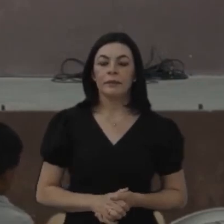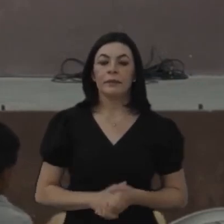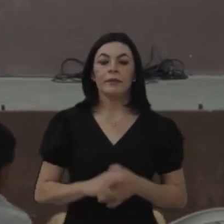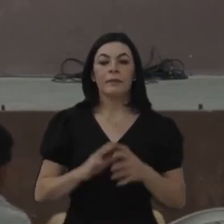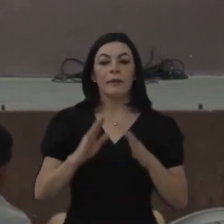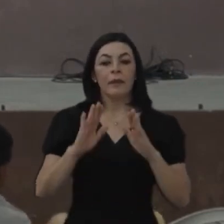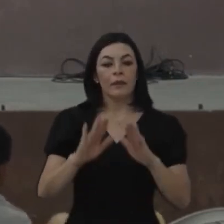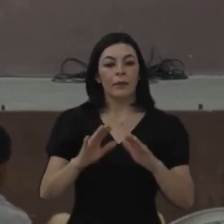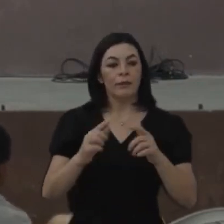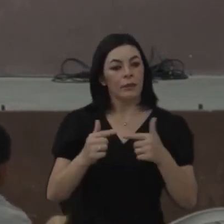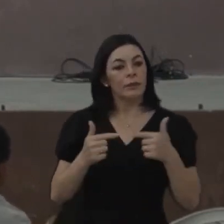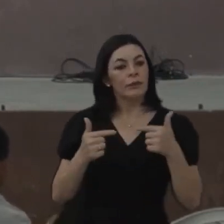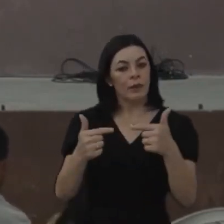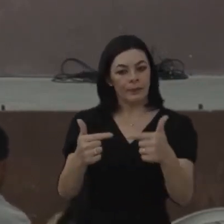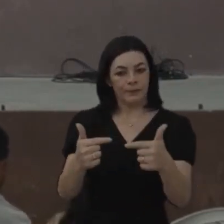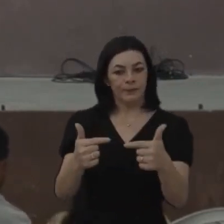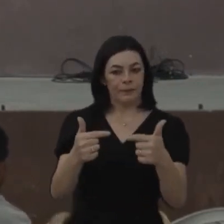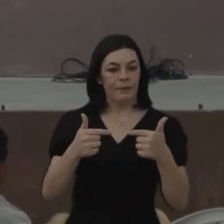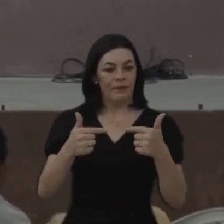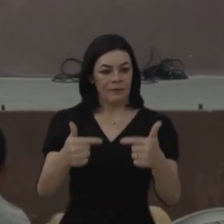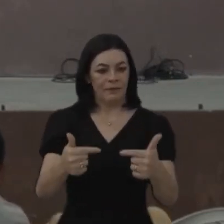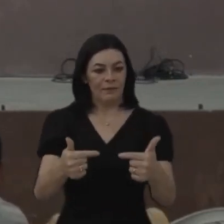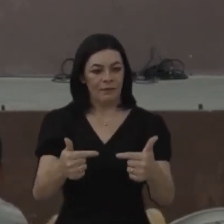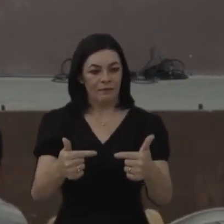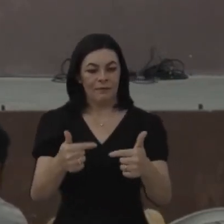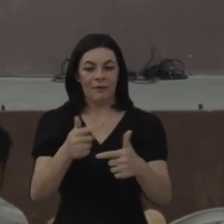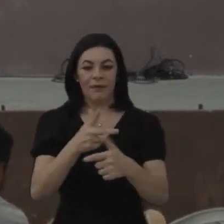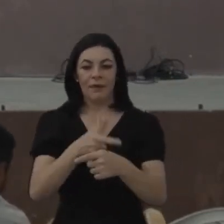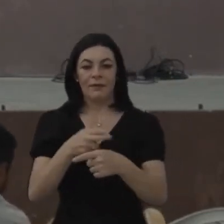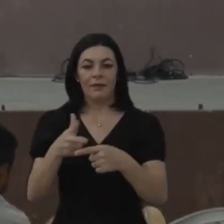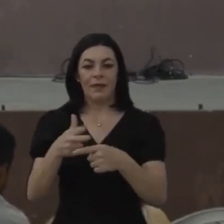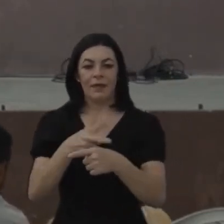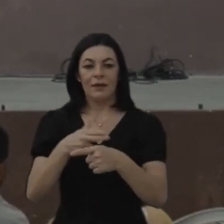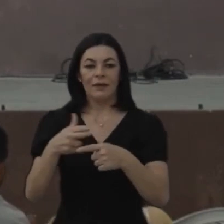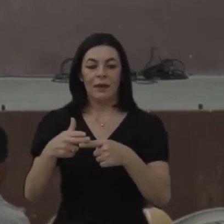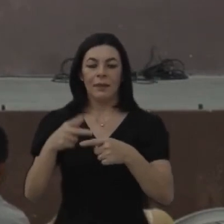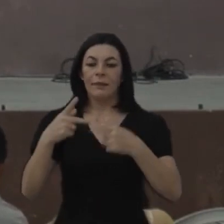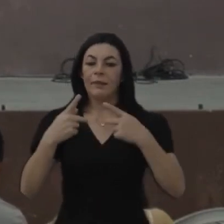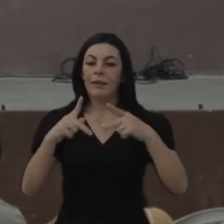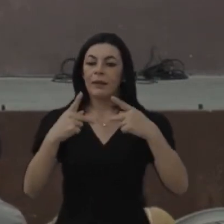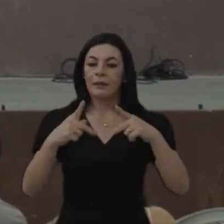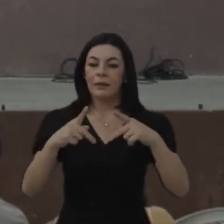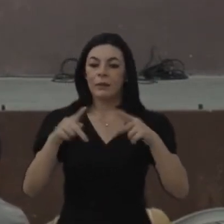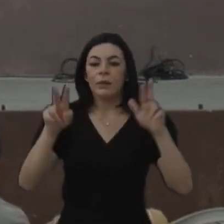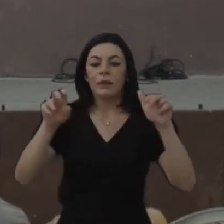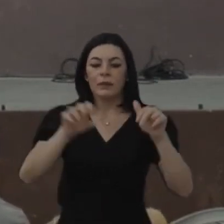Bem, dando continuidade à nossa série do Sermão do Monte,